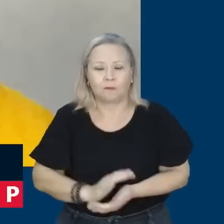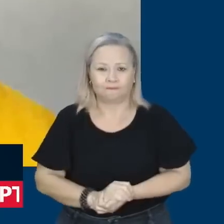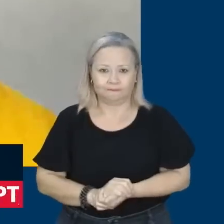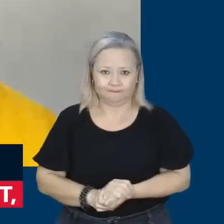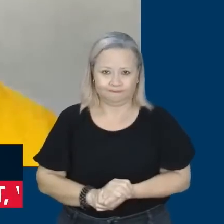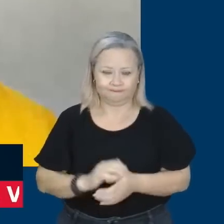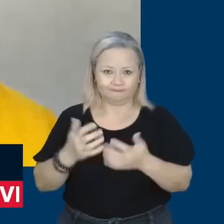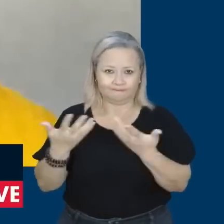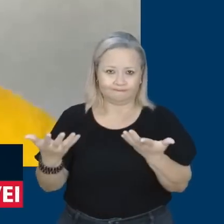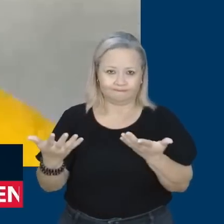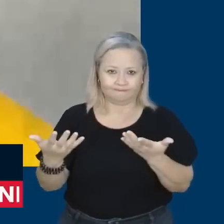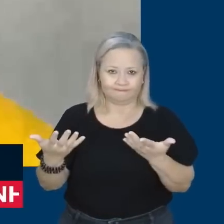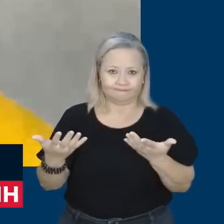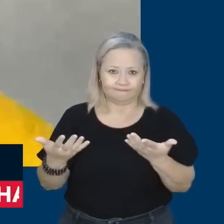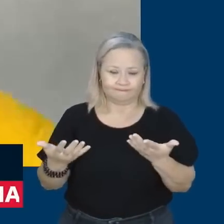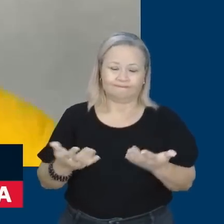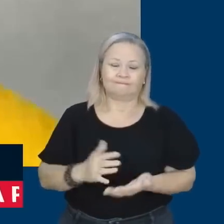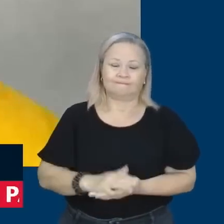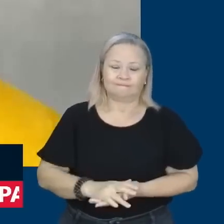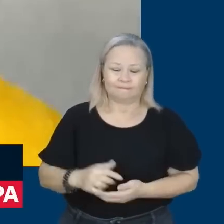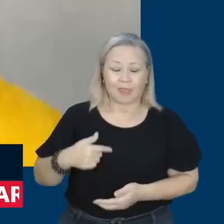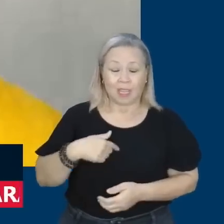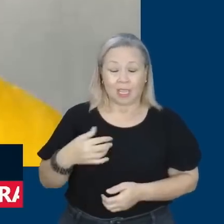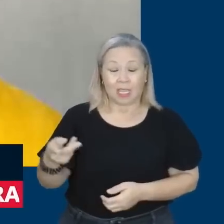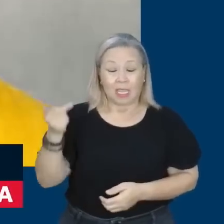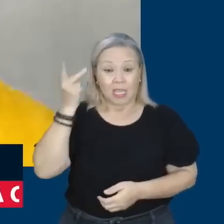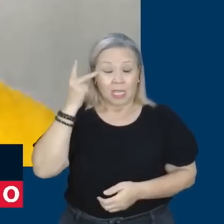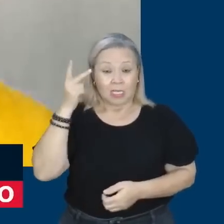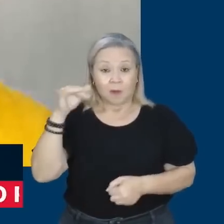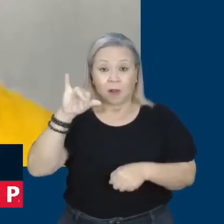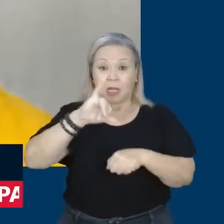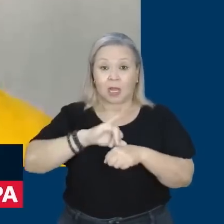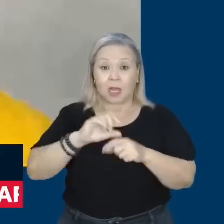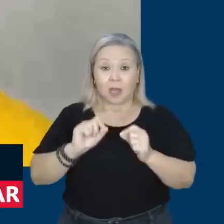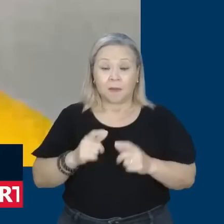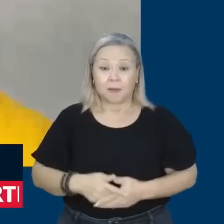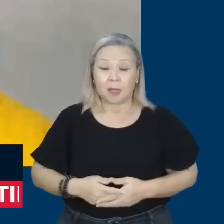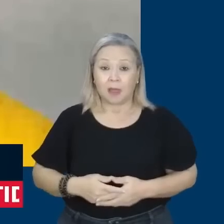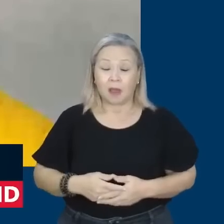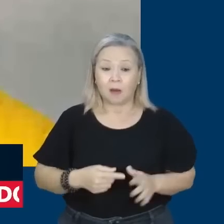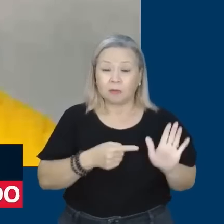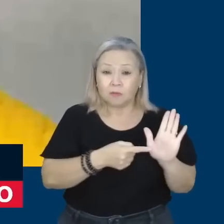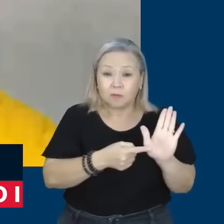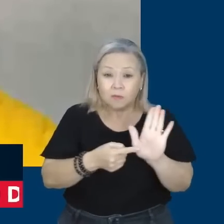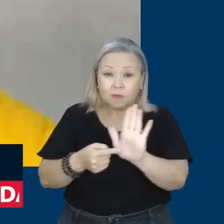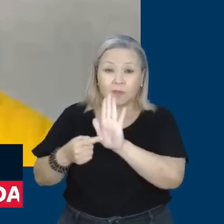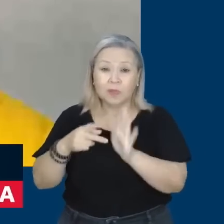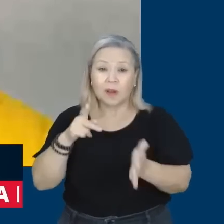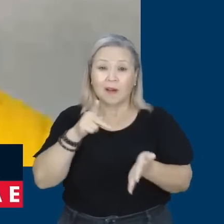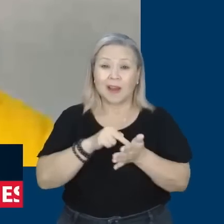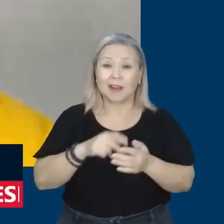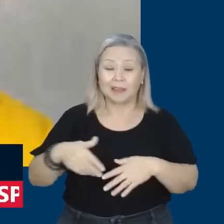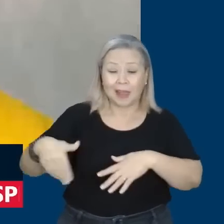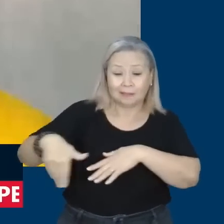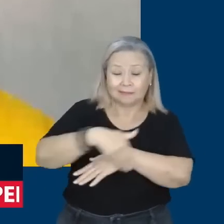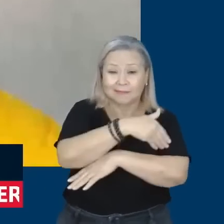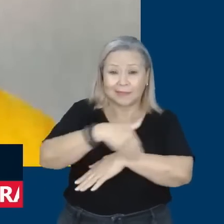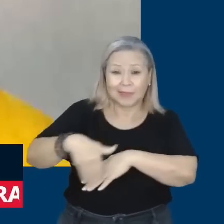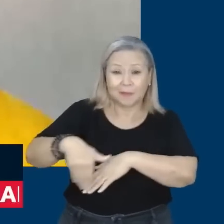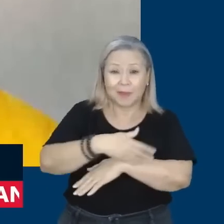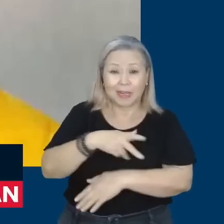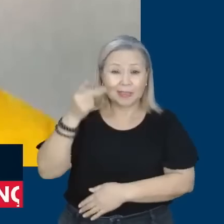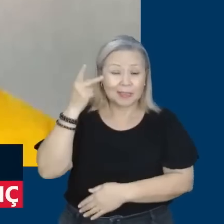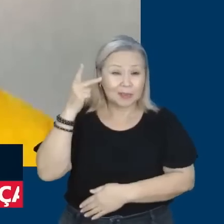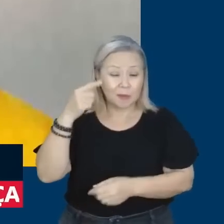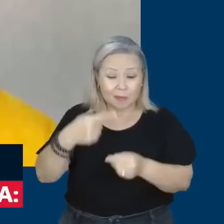aqui em São Paulo, na capital, o que é o retrato da Praça da Sé, que não fica mais só na Praça da Sé, mas fica em toda a cidade